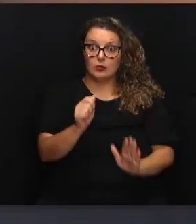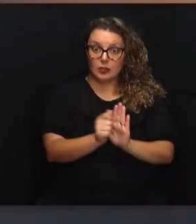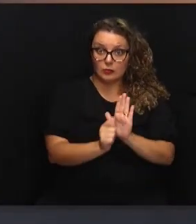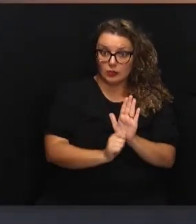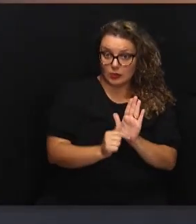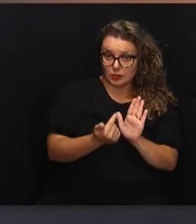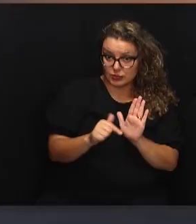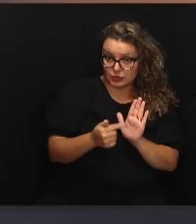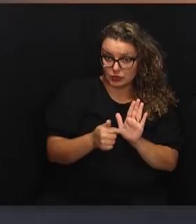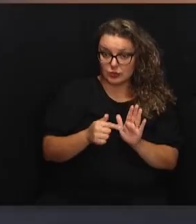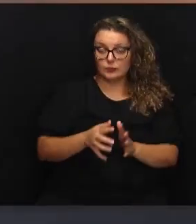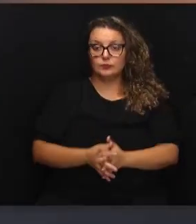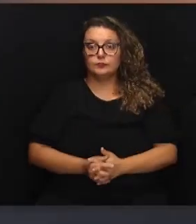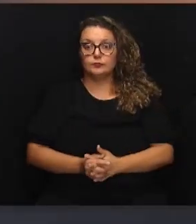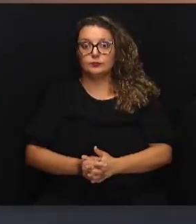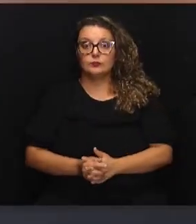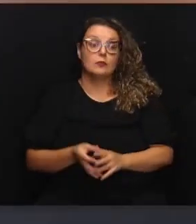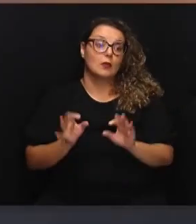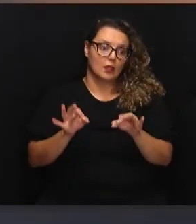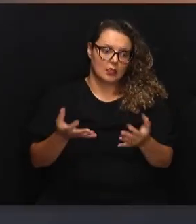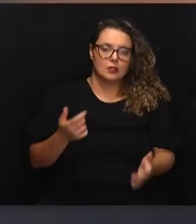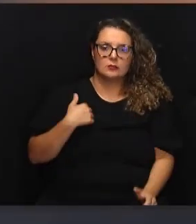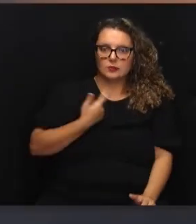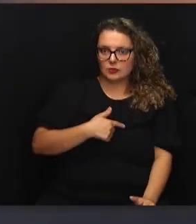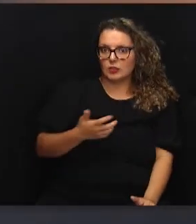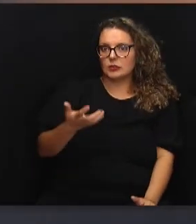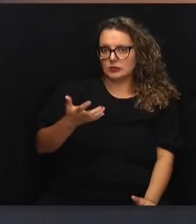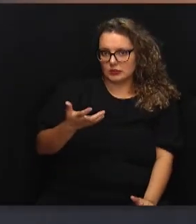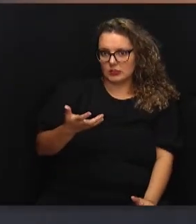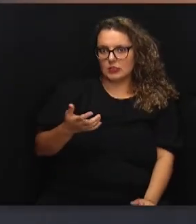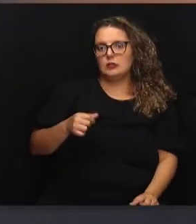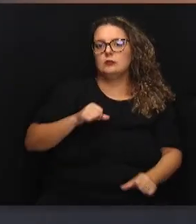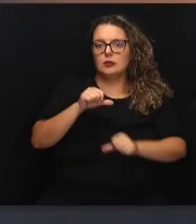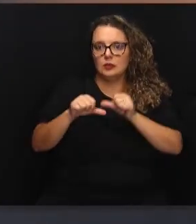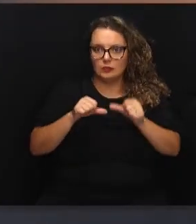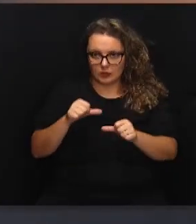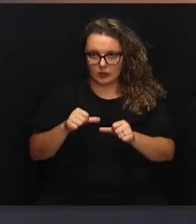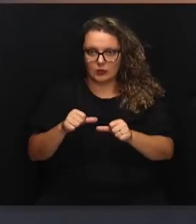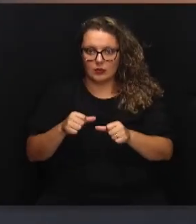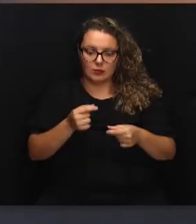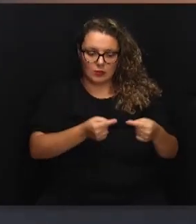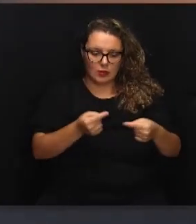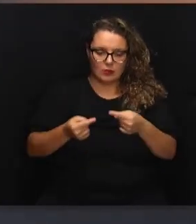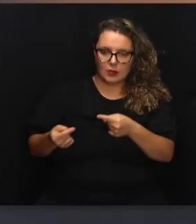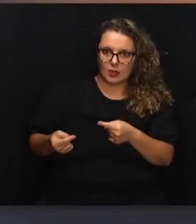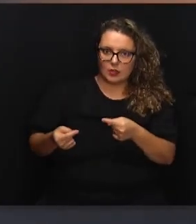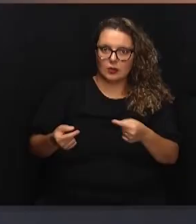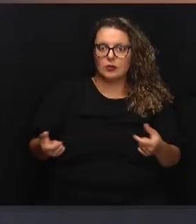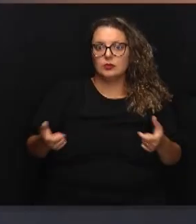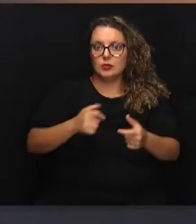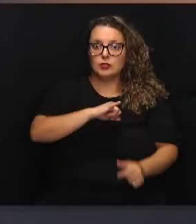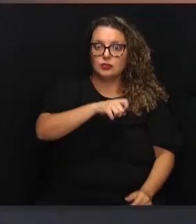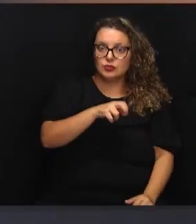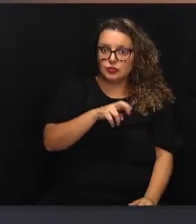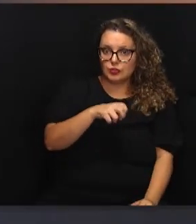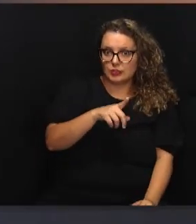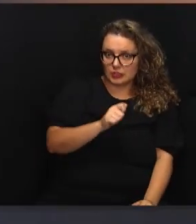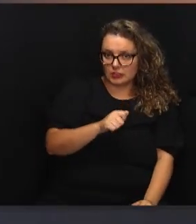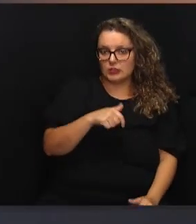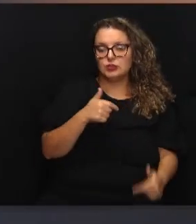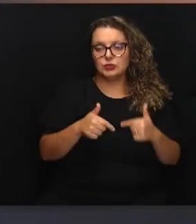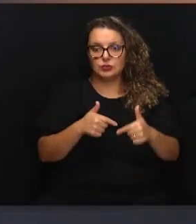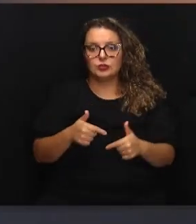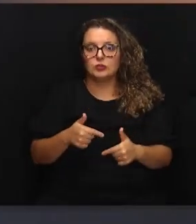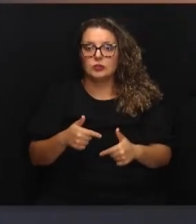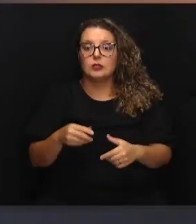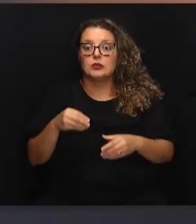7º, o que certamente a gente pretende que seja modificado com essas discussões de redução de jornada de trabalho, estão